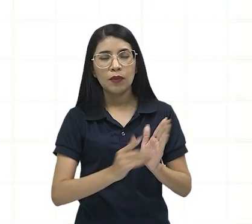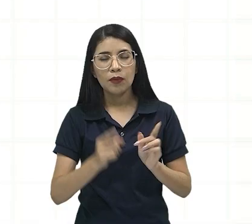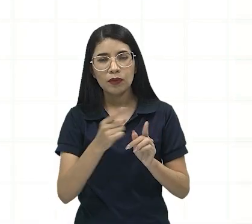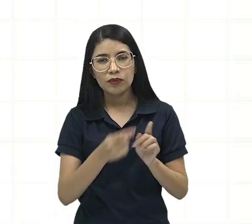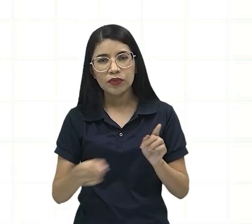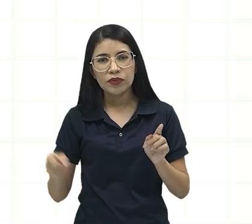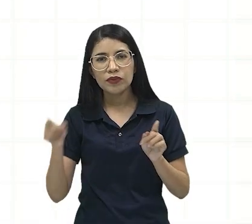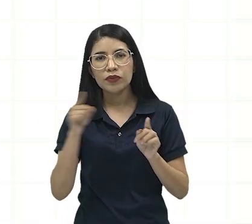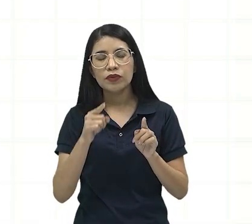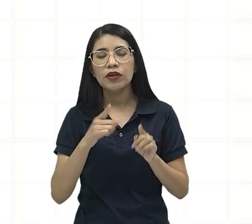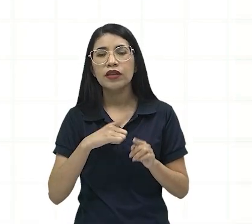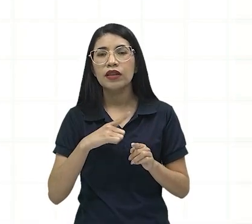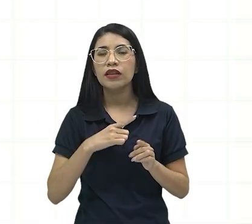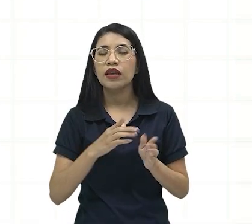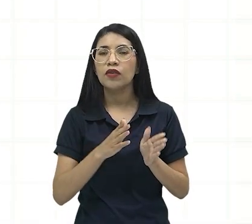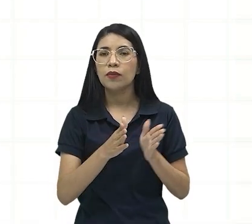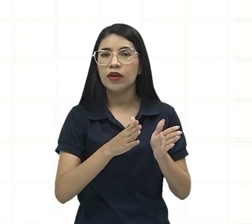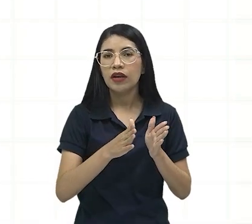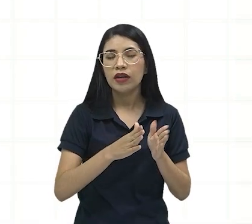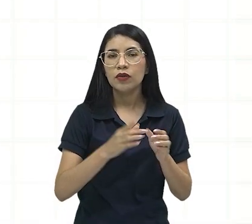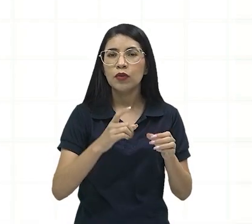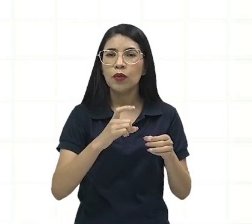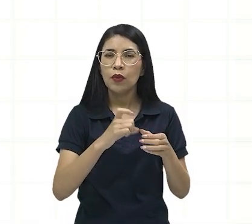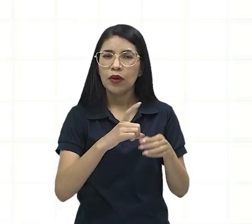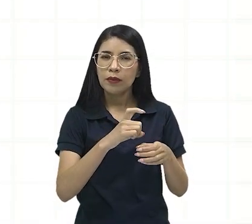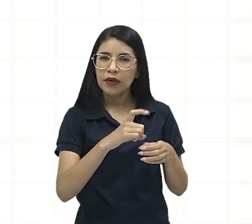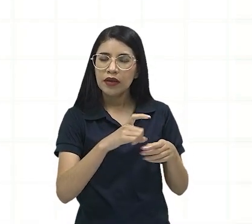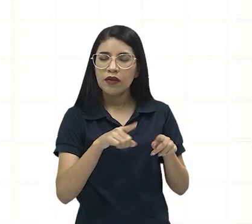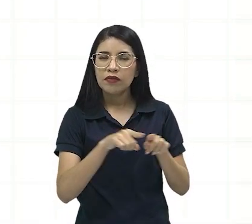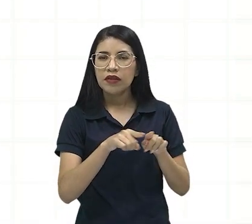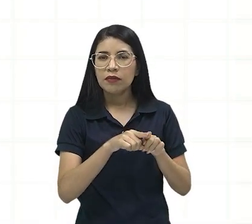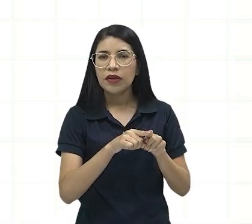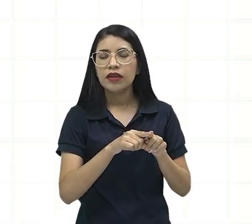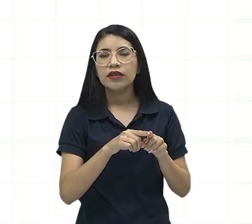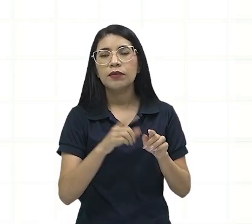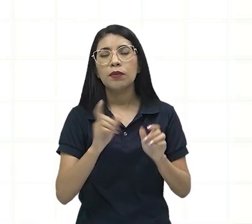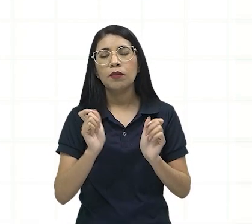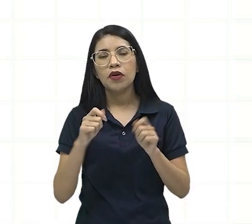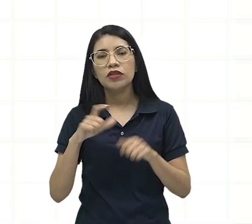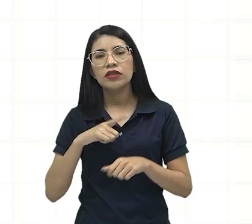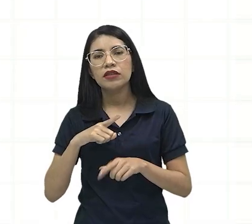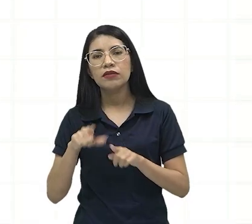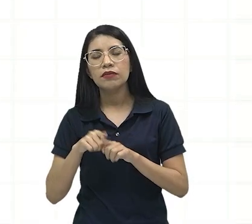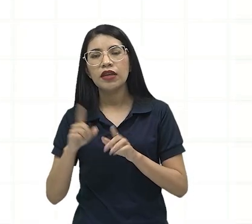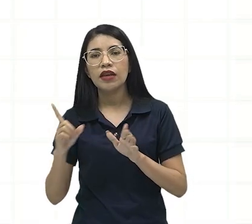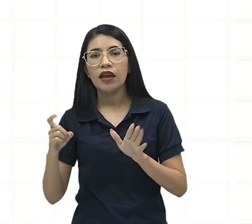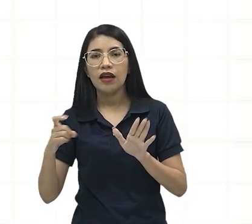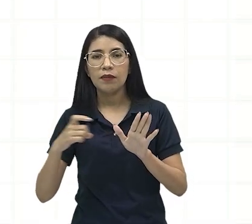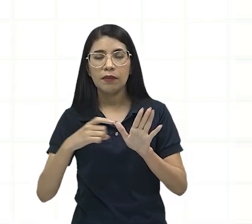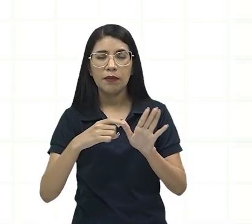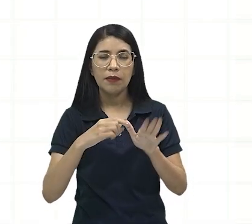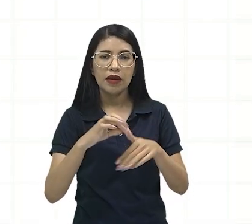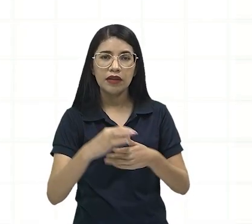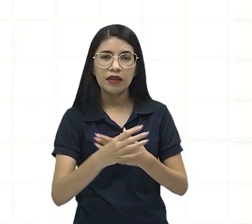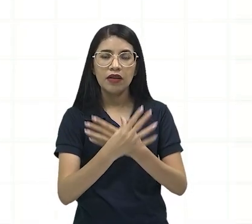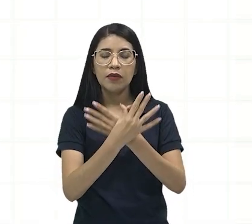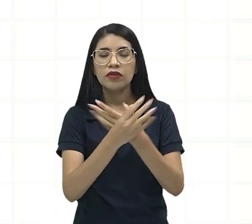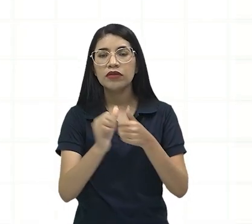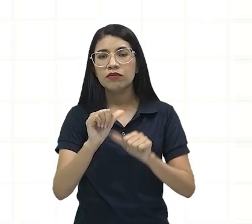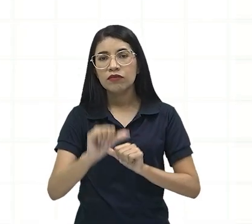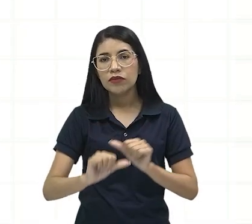inclui estágios embrionários e muitas vezes a metamorfose, que é a alteração da